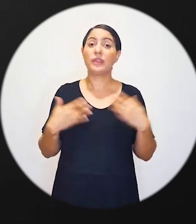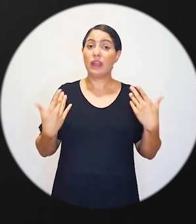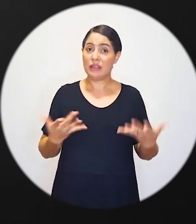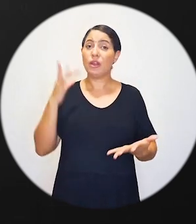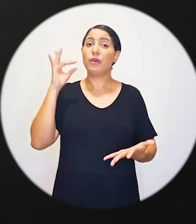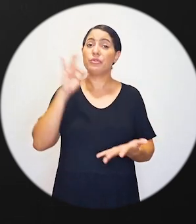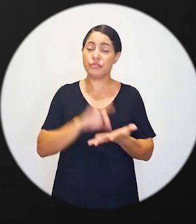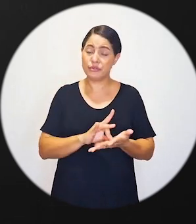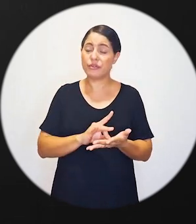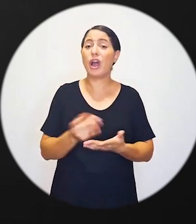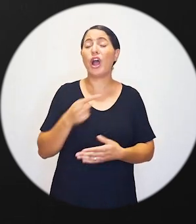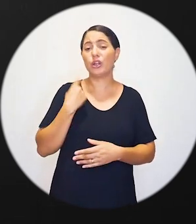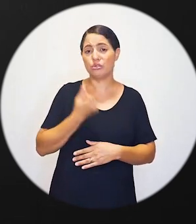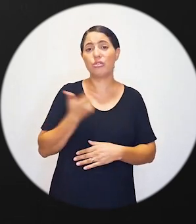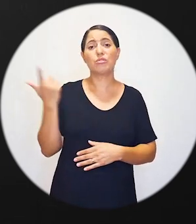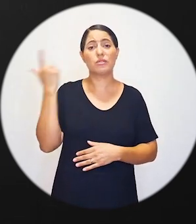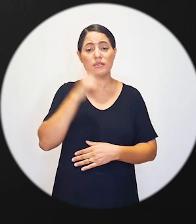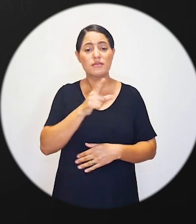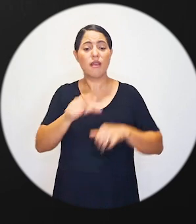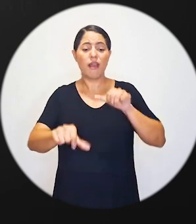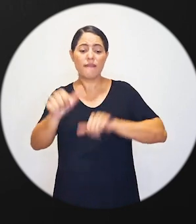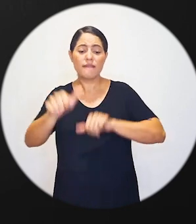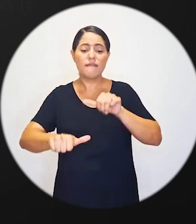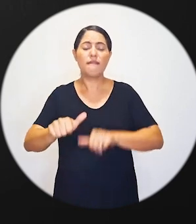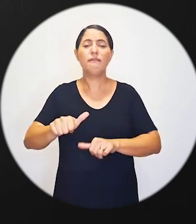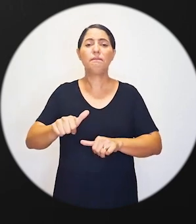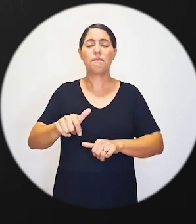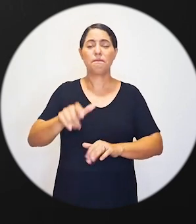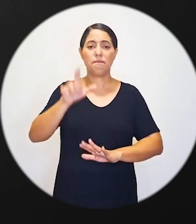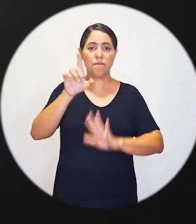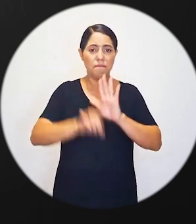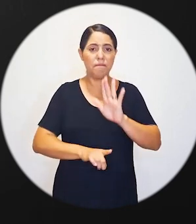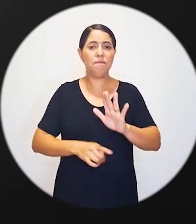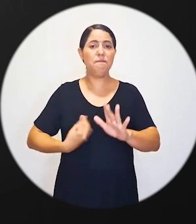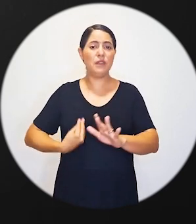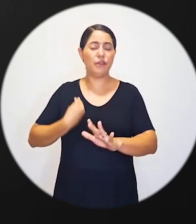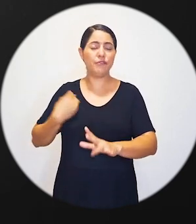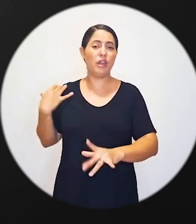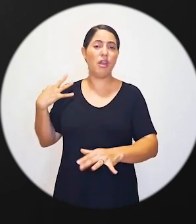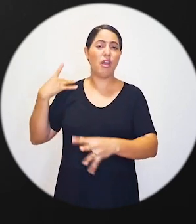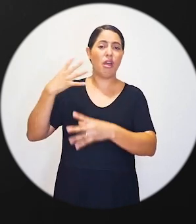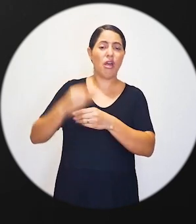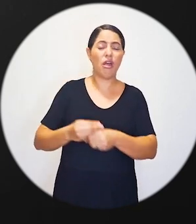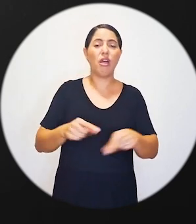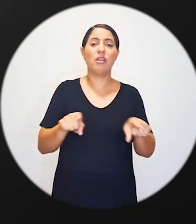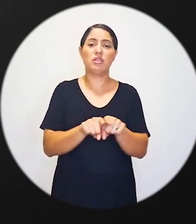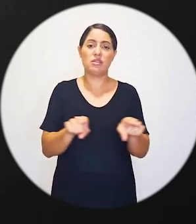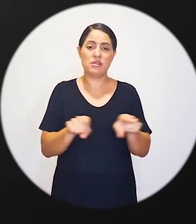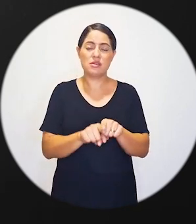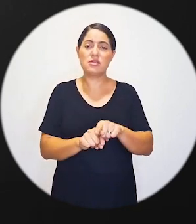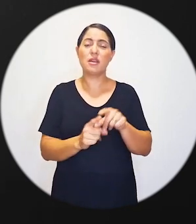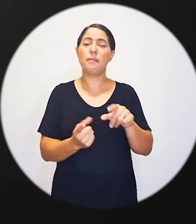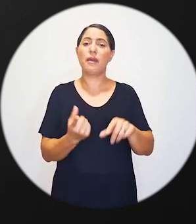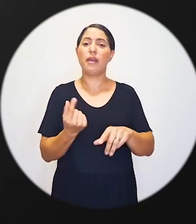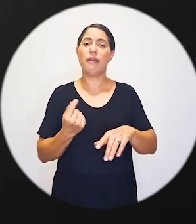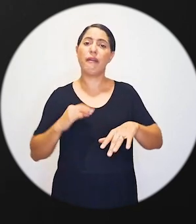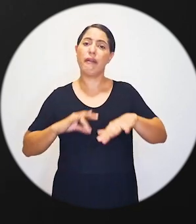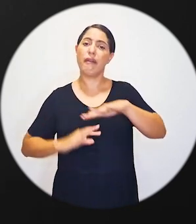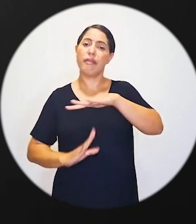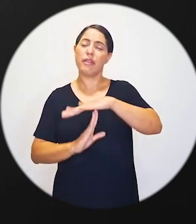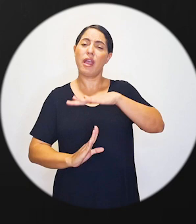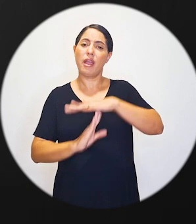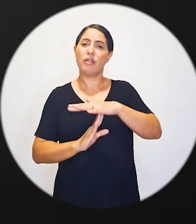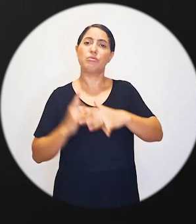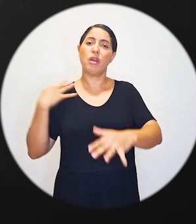ou menos. Isso faz com que a gente possa, por exemplo, avaliar melhor o direito à revisão da vida toda, a revisão dos tetos e